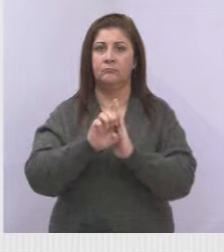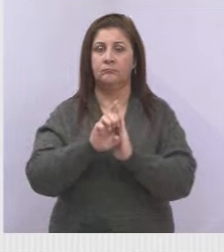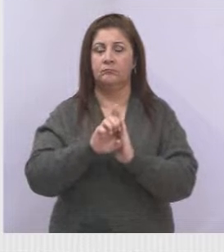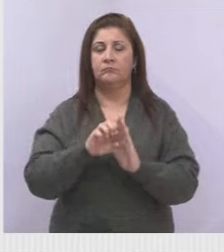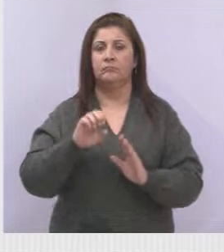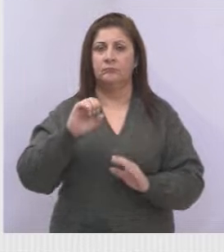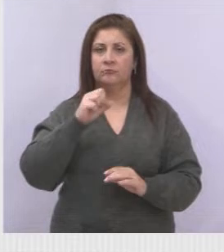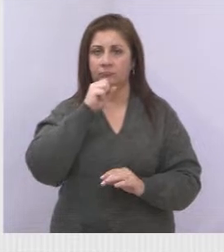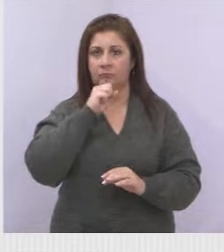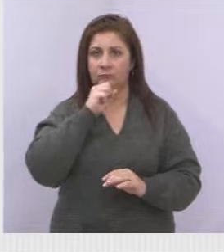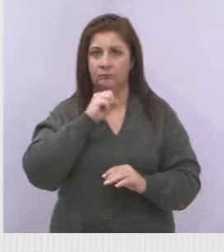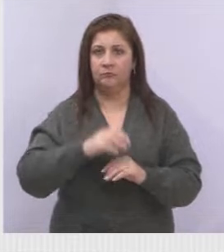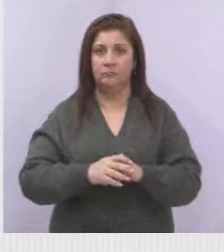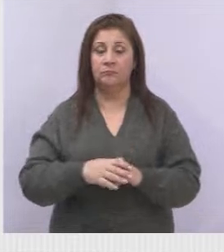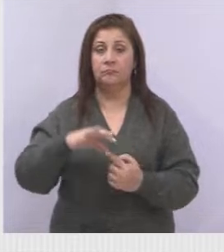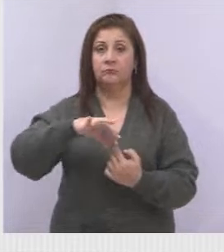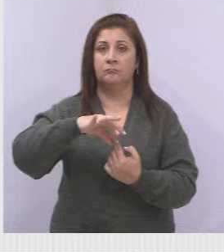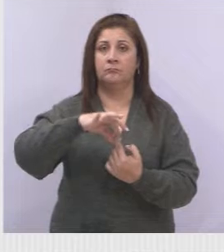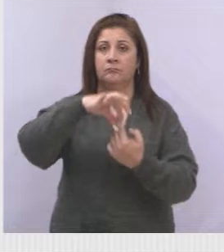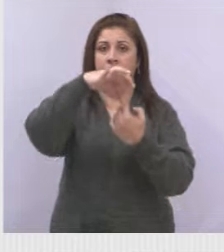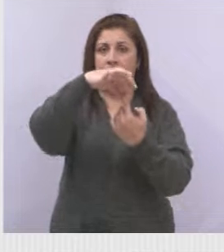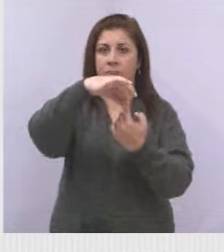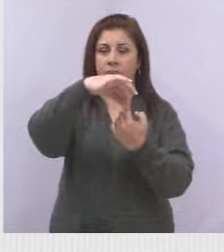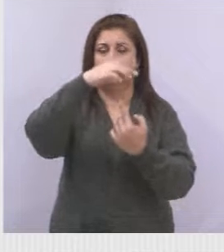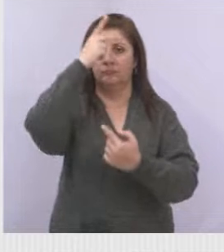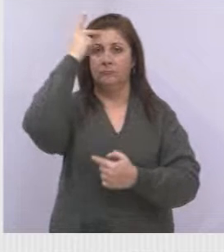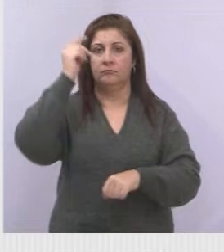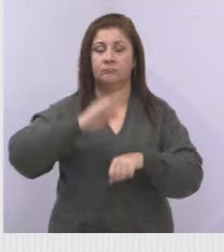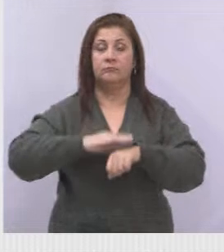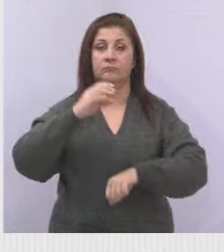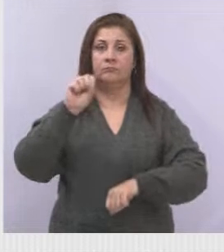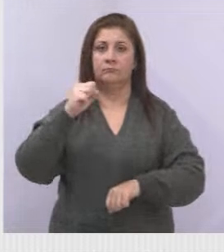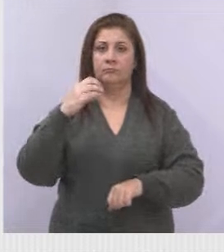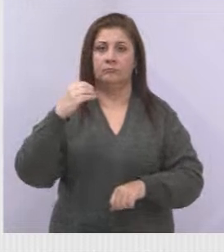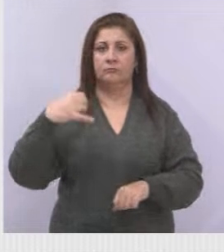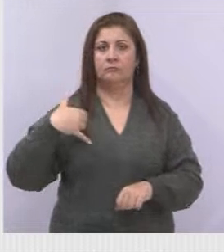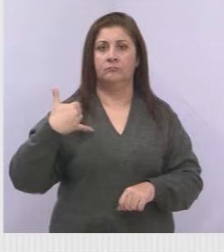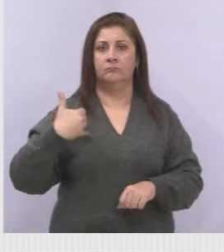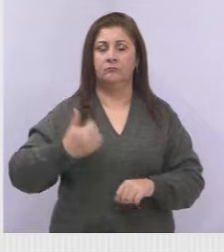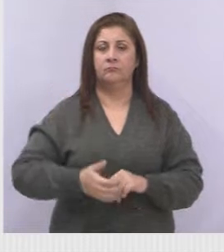dar prioridade especial aos idosos mais de 80 anos de idade.